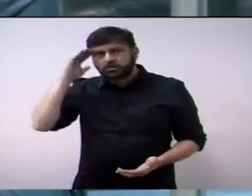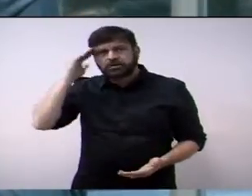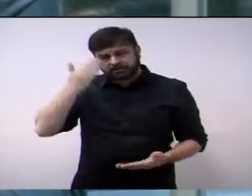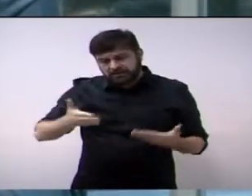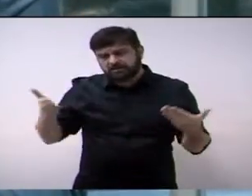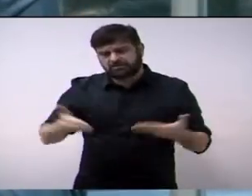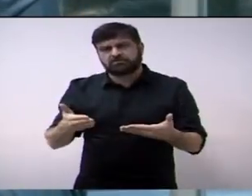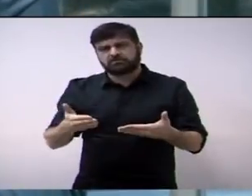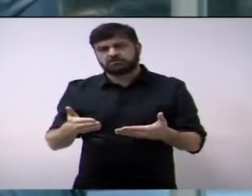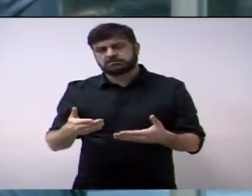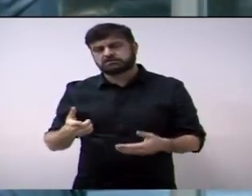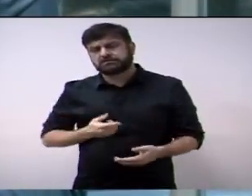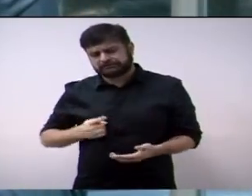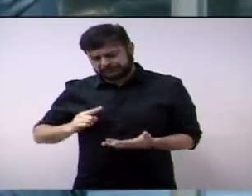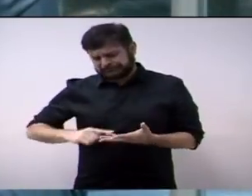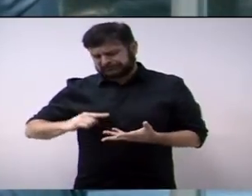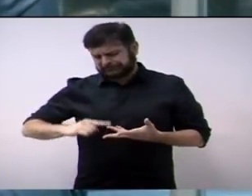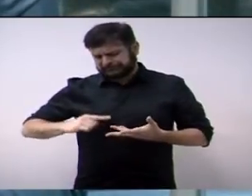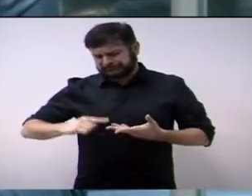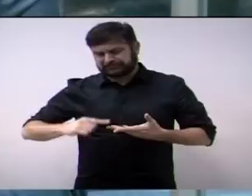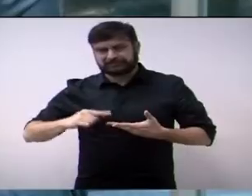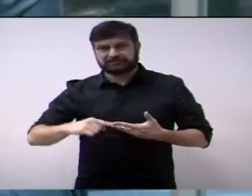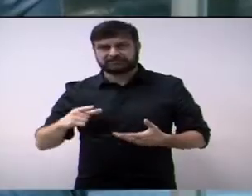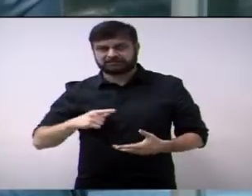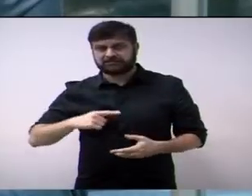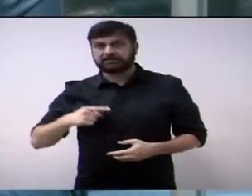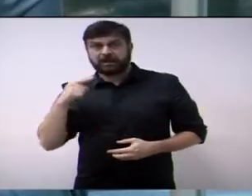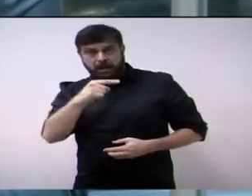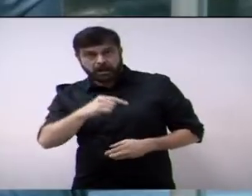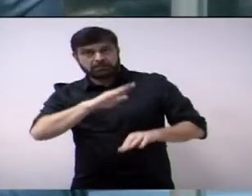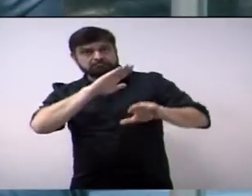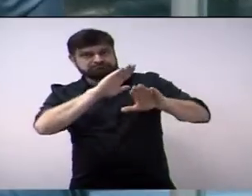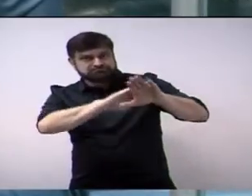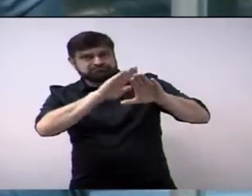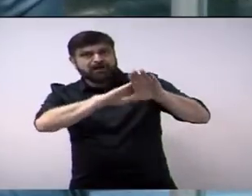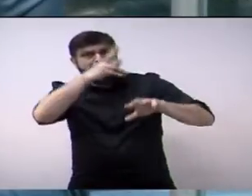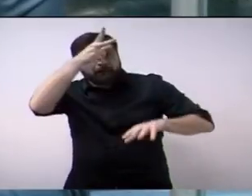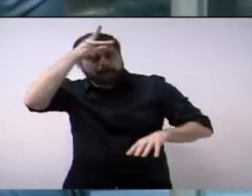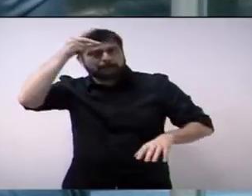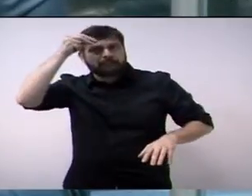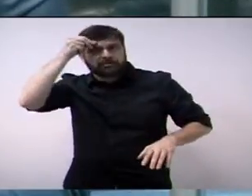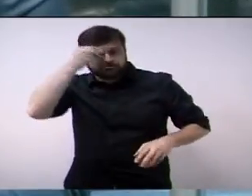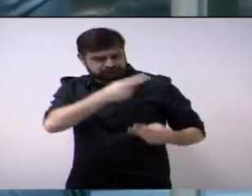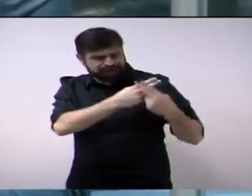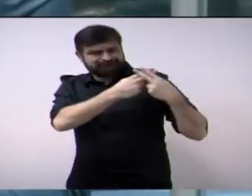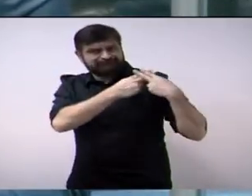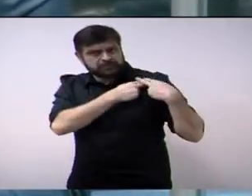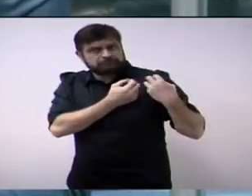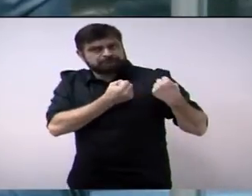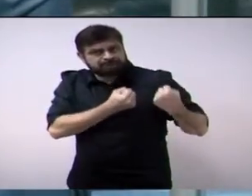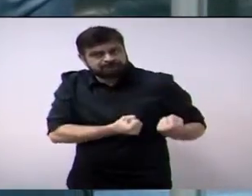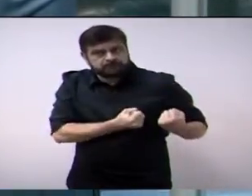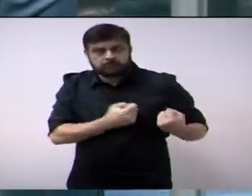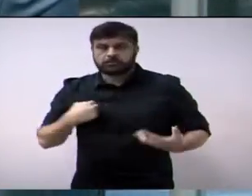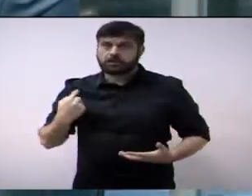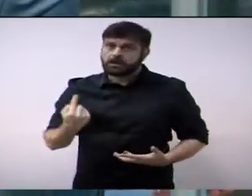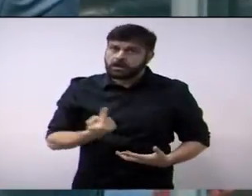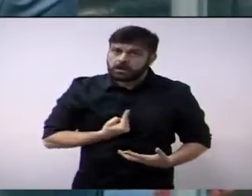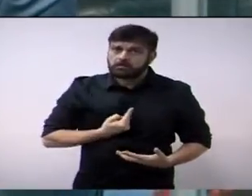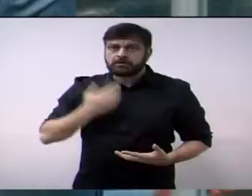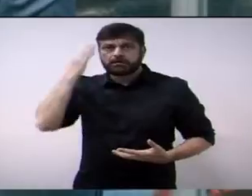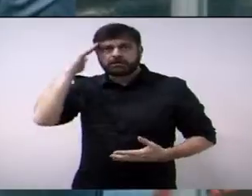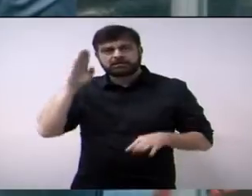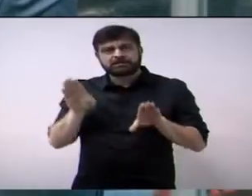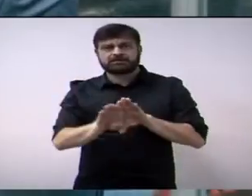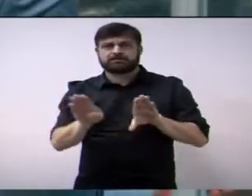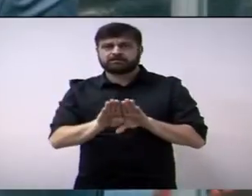demanda que está colocada nas mãos do nosso executivo. Temos que compreender também a